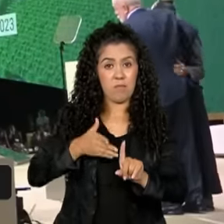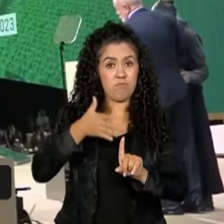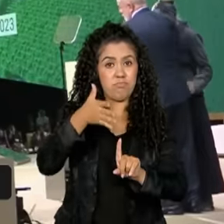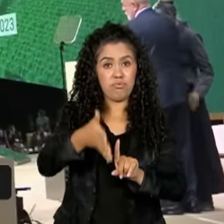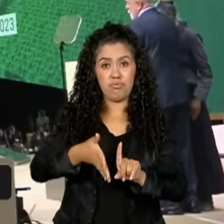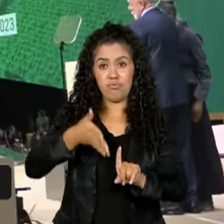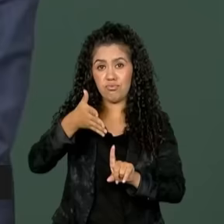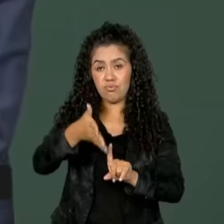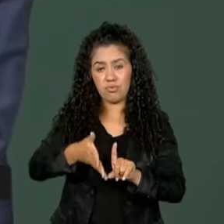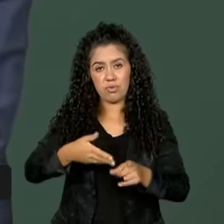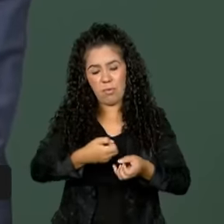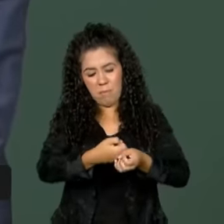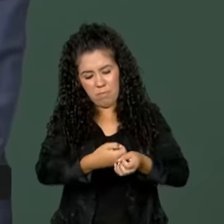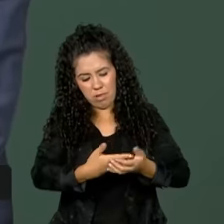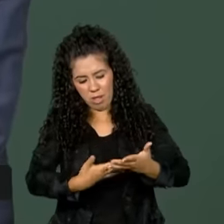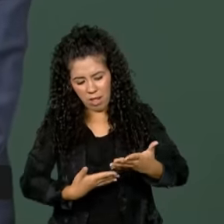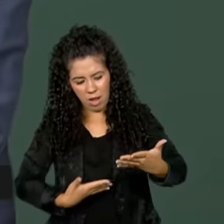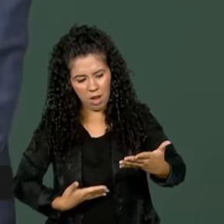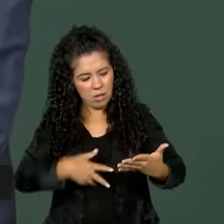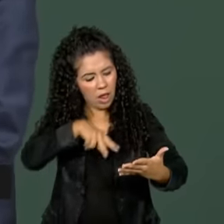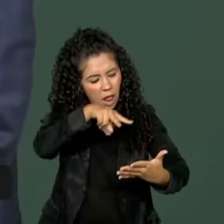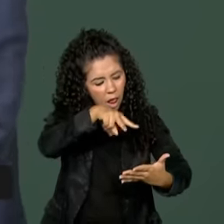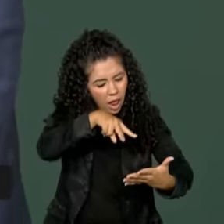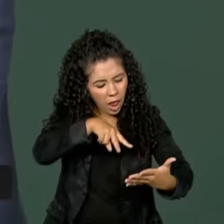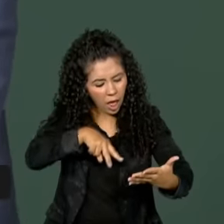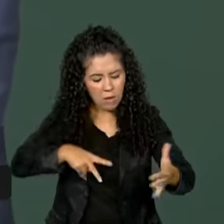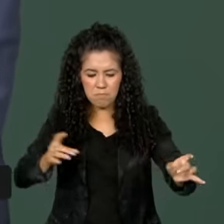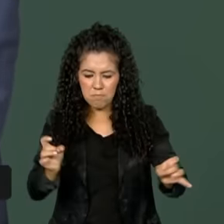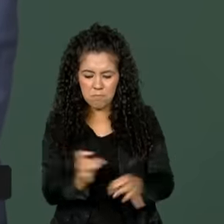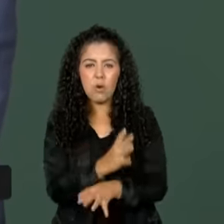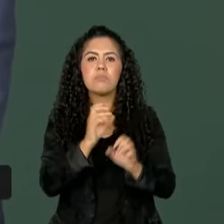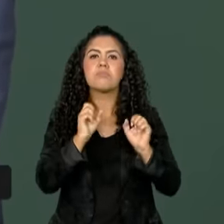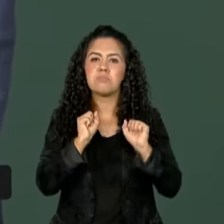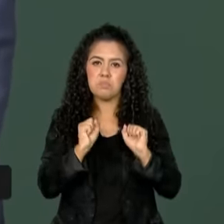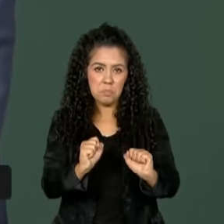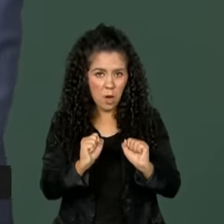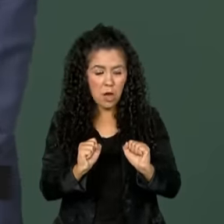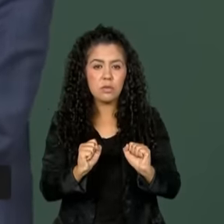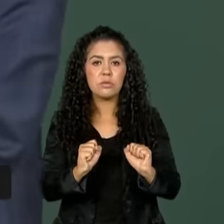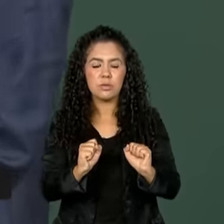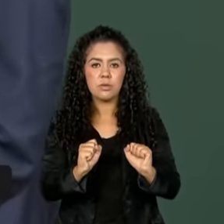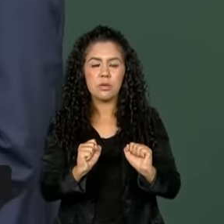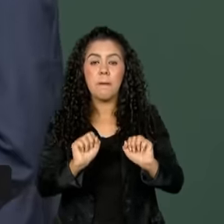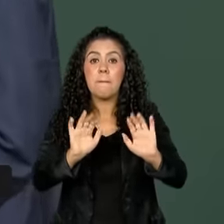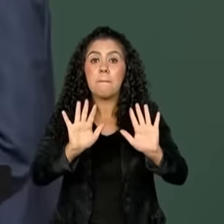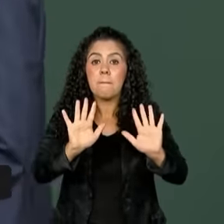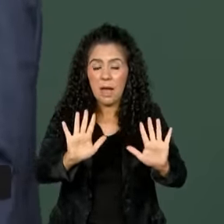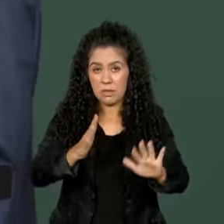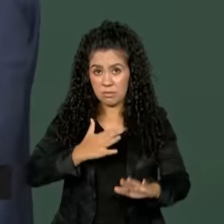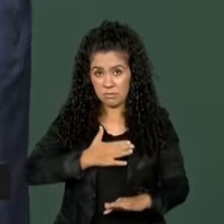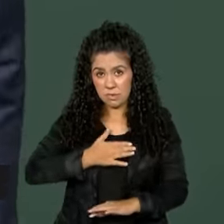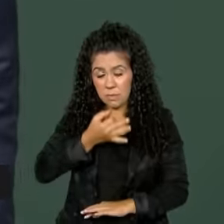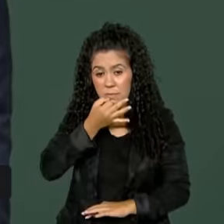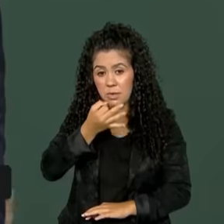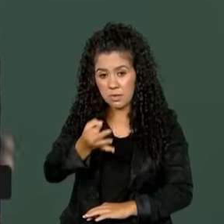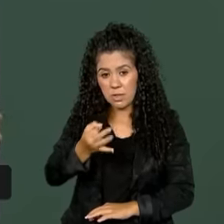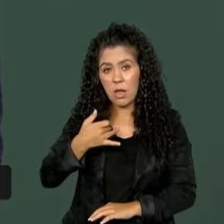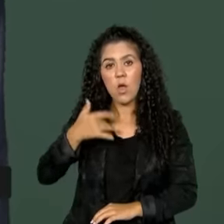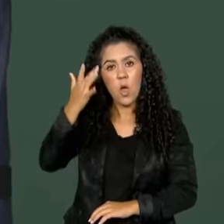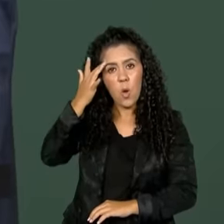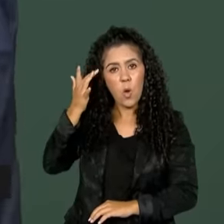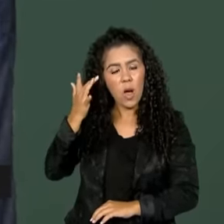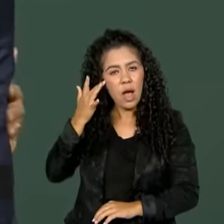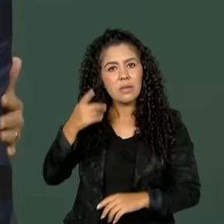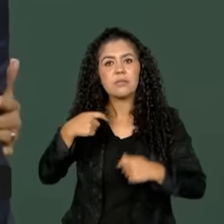tem um discurso por escrito aqui, que ela pode ler, mas eu acho que você deveria